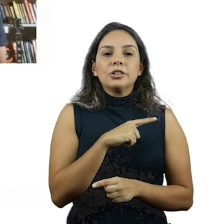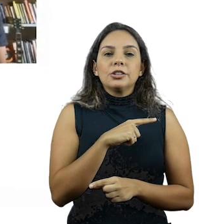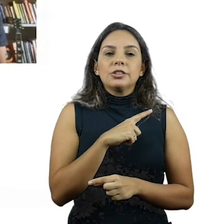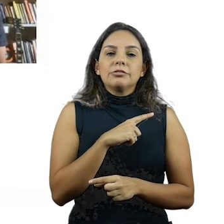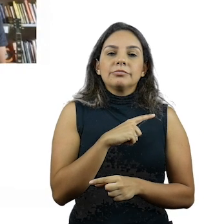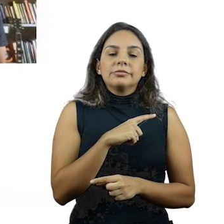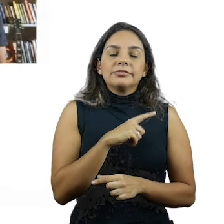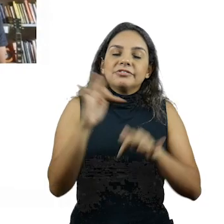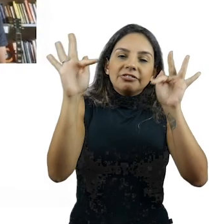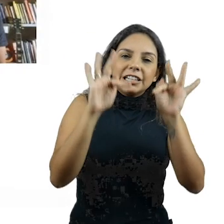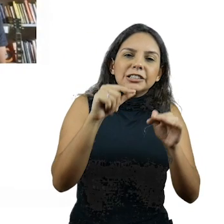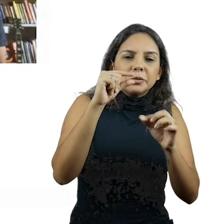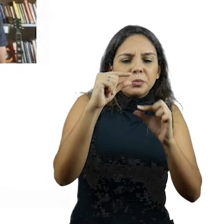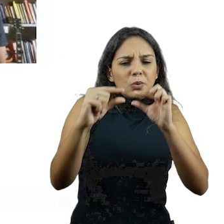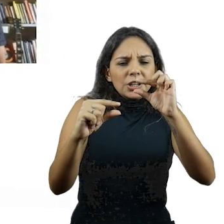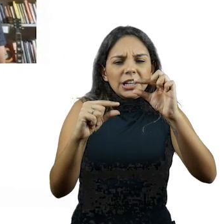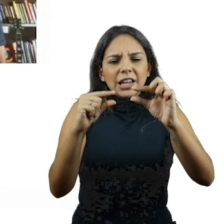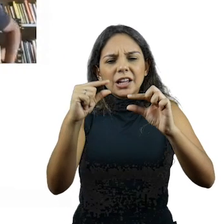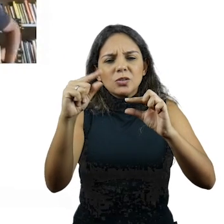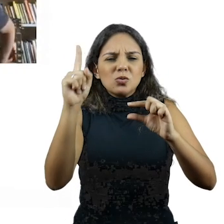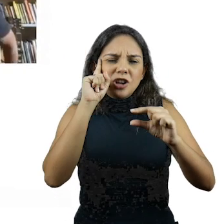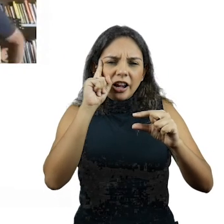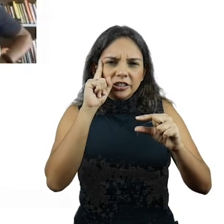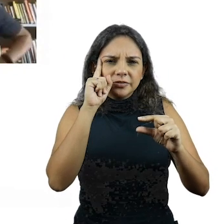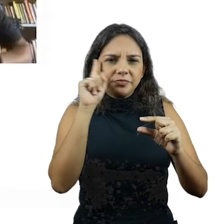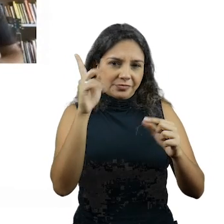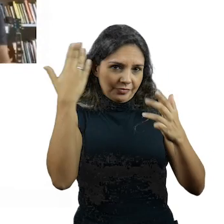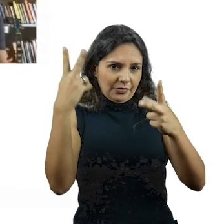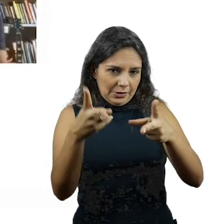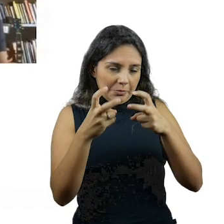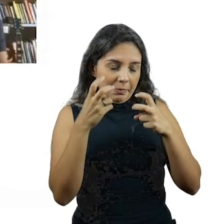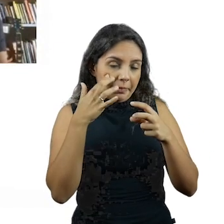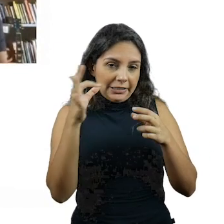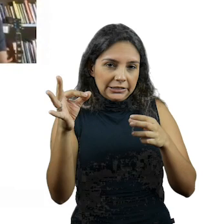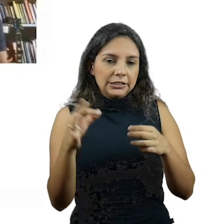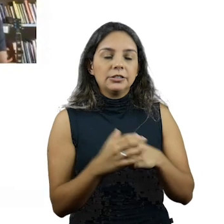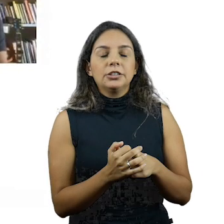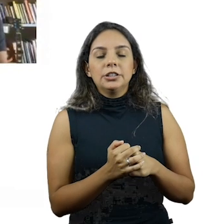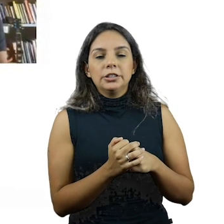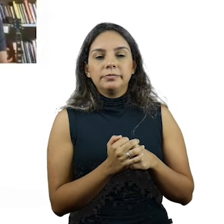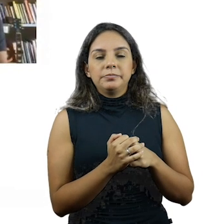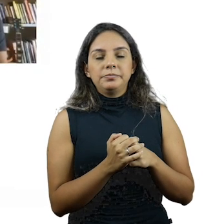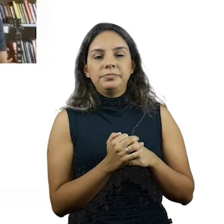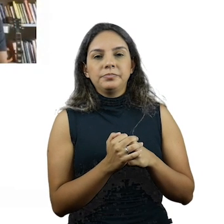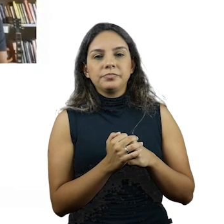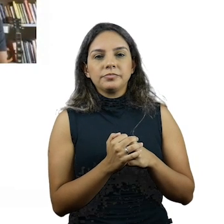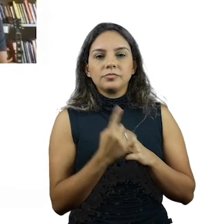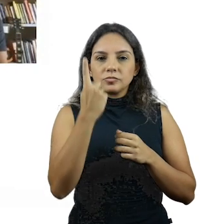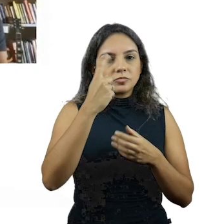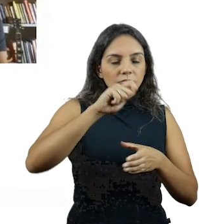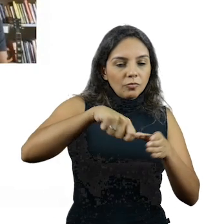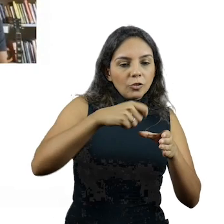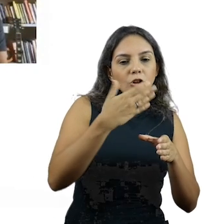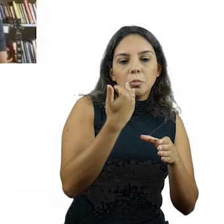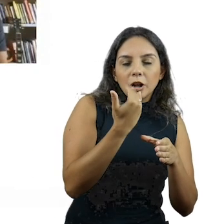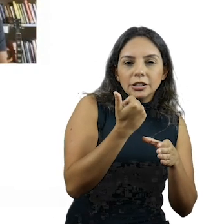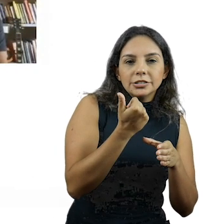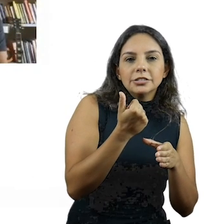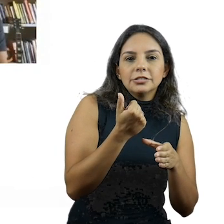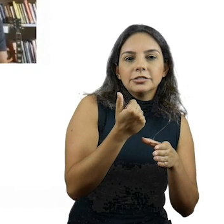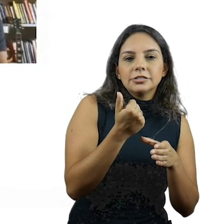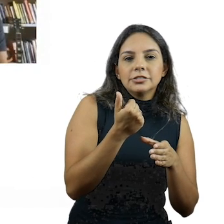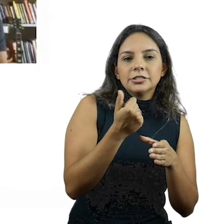assim, né? Coisa que você no dia a dia não estava nem prestando atenção. Então, uma refeição, por exemplo, vira